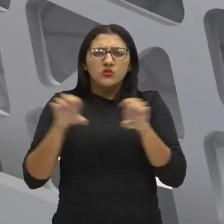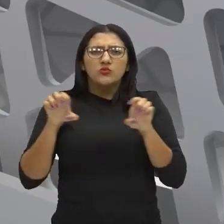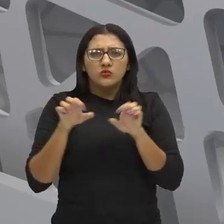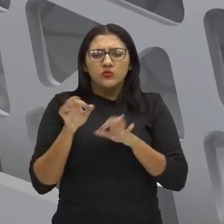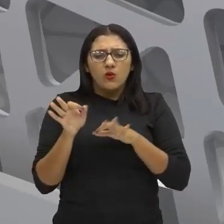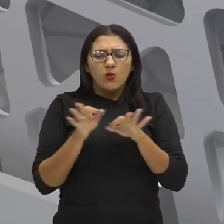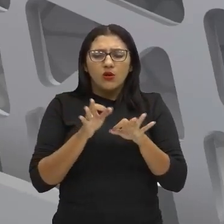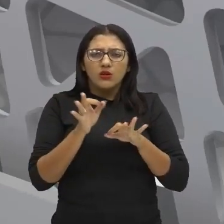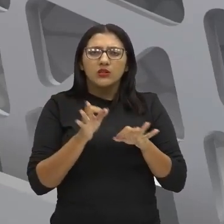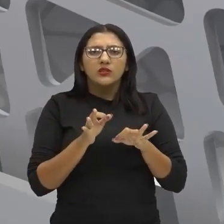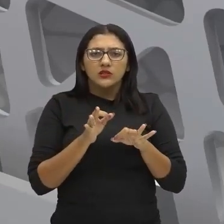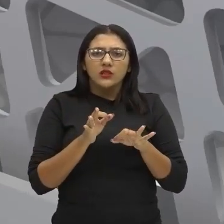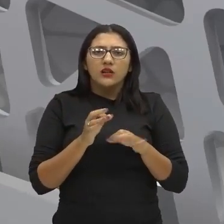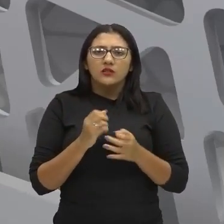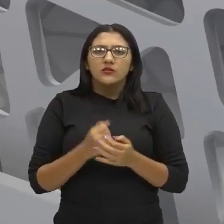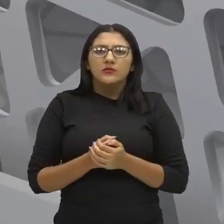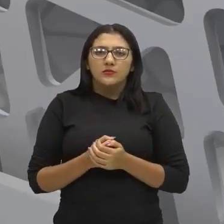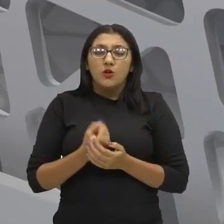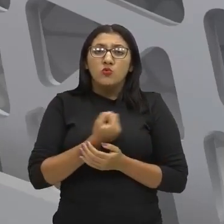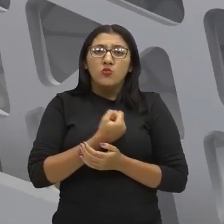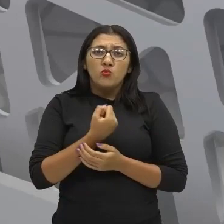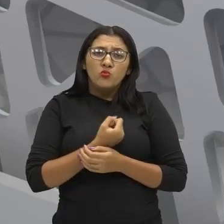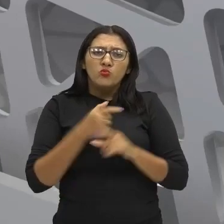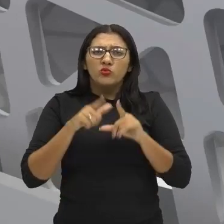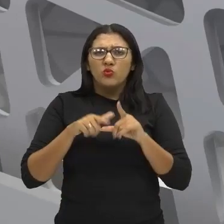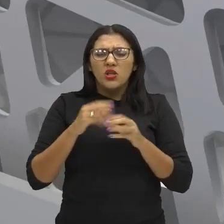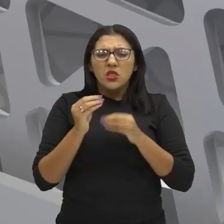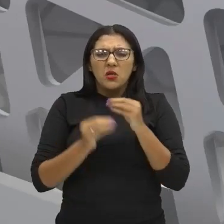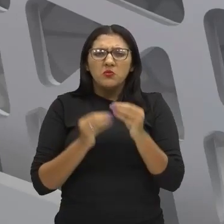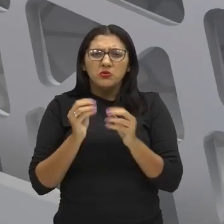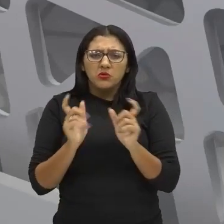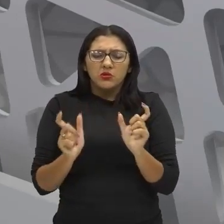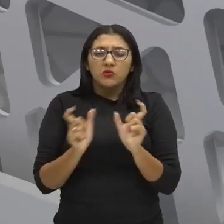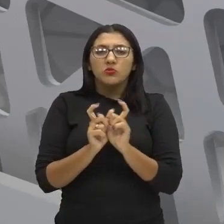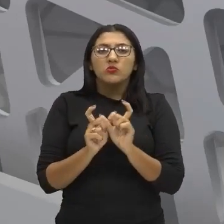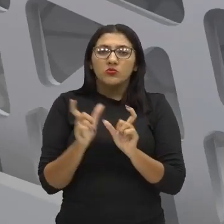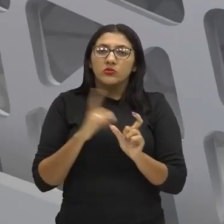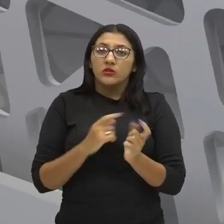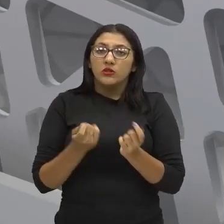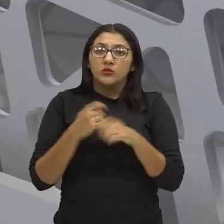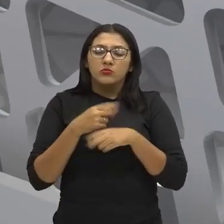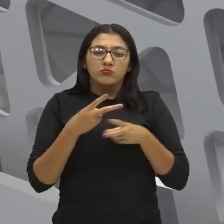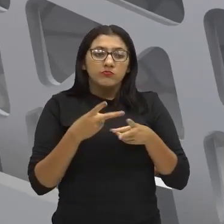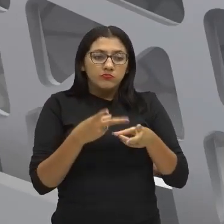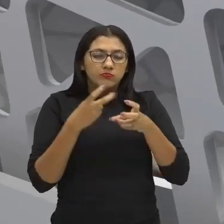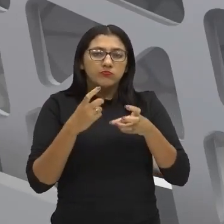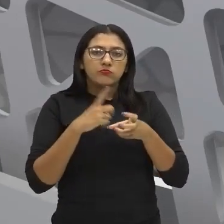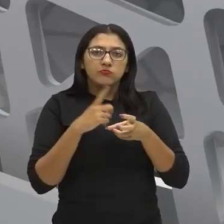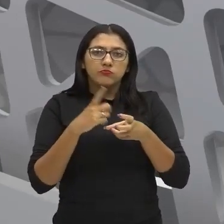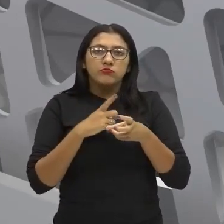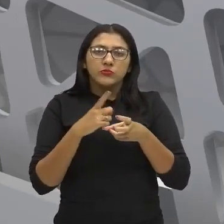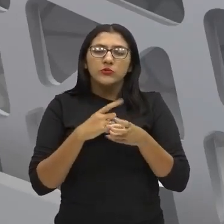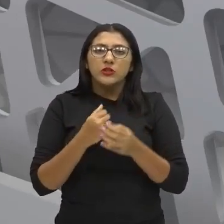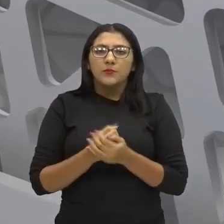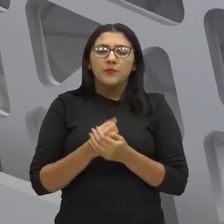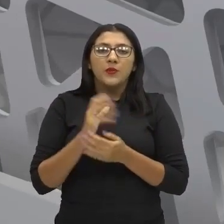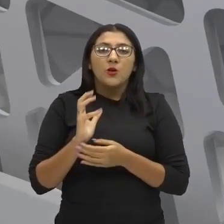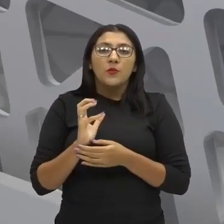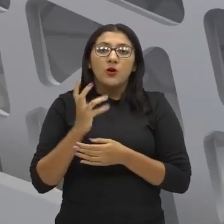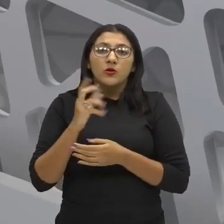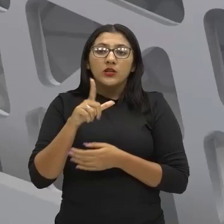montadinha, quando envolve números e letras, você pode dizer que você está diante de uma